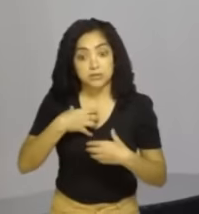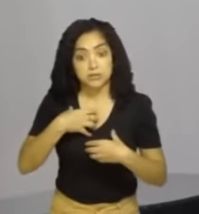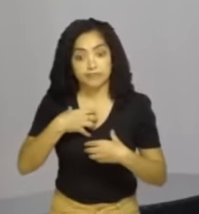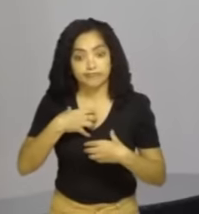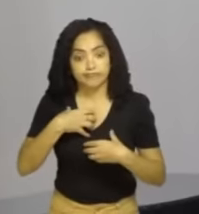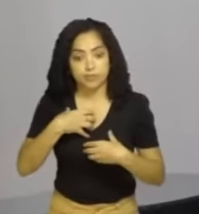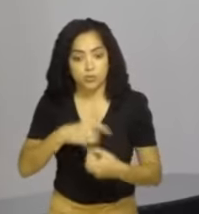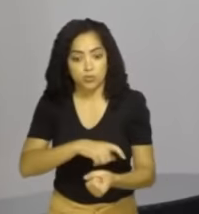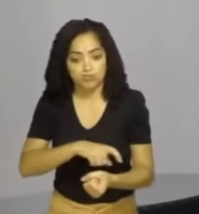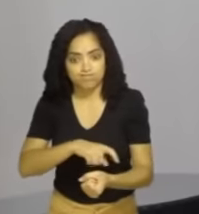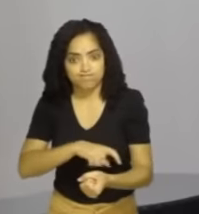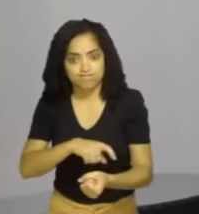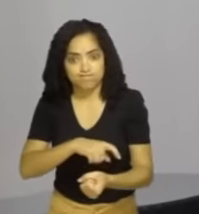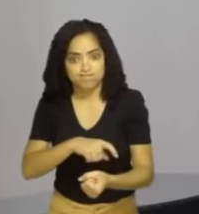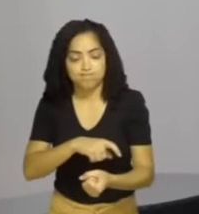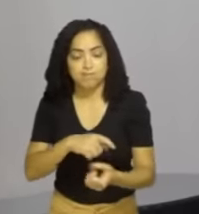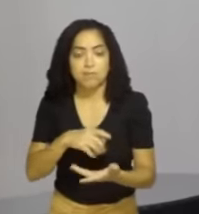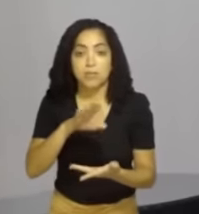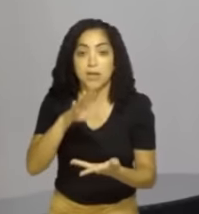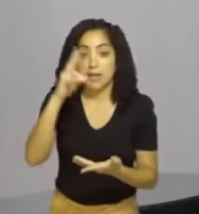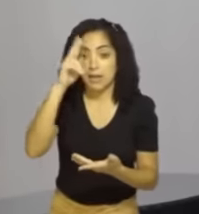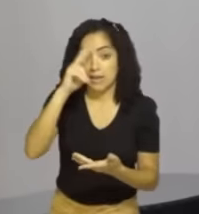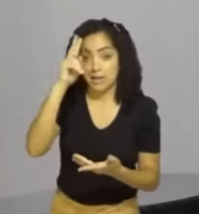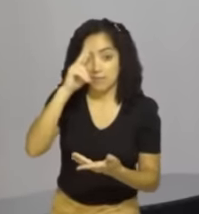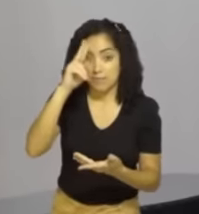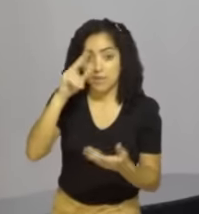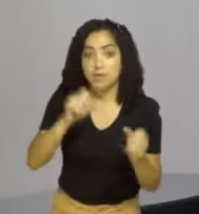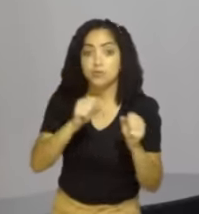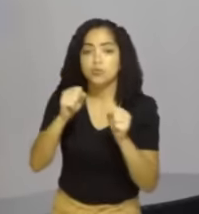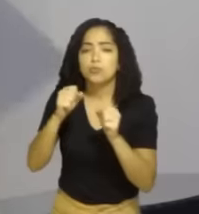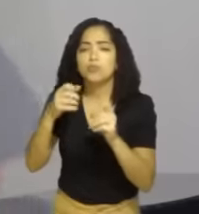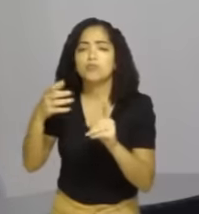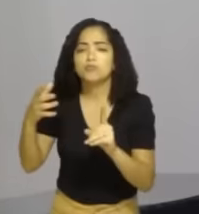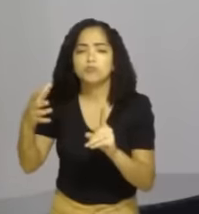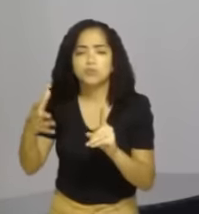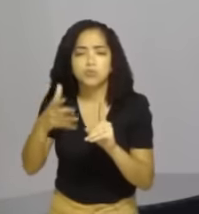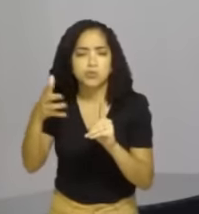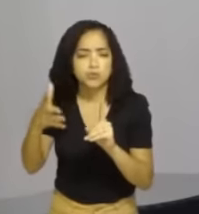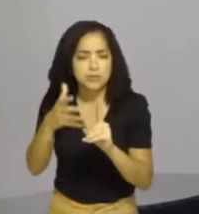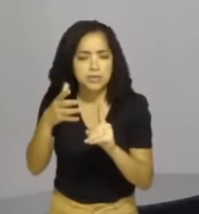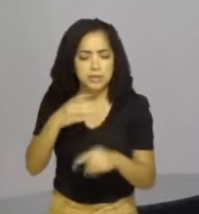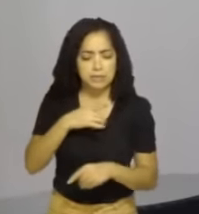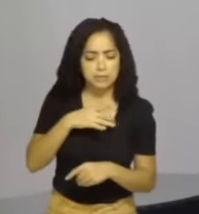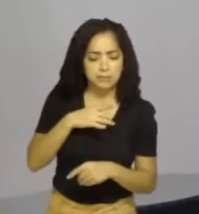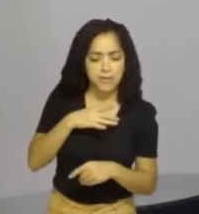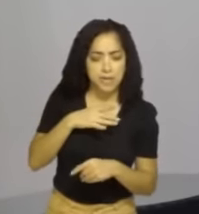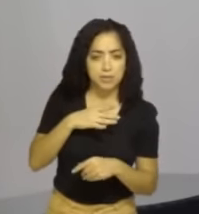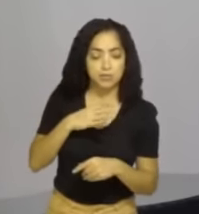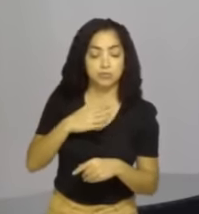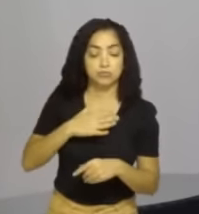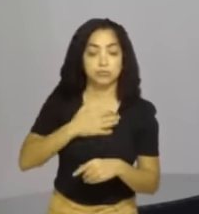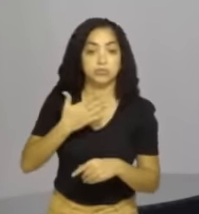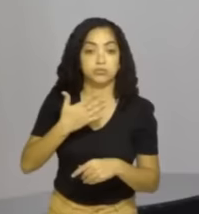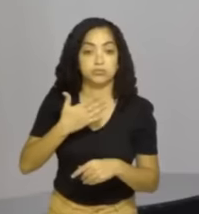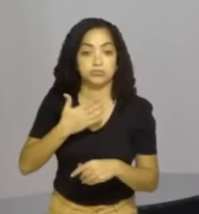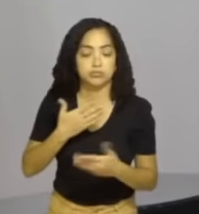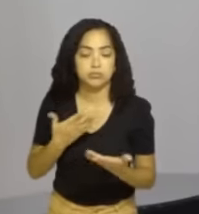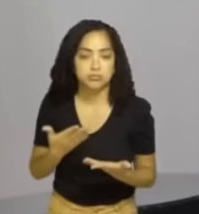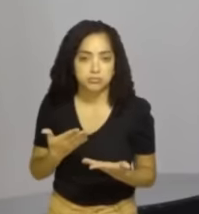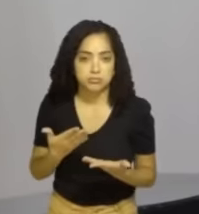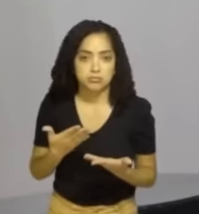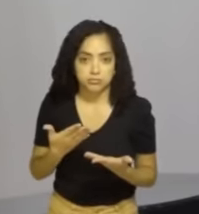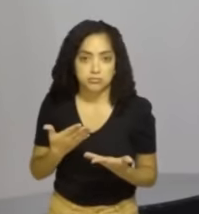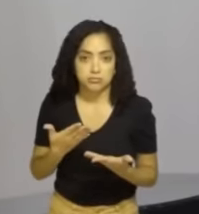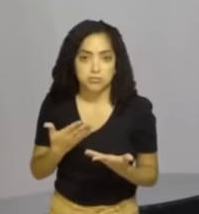mas isso serve para nos lembrar do poder de influência da mídia, de causar medo, espanto, repugnação, de